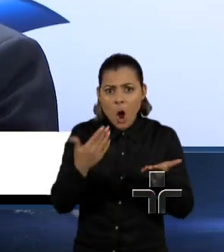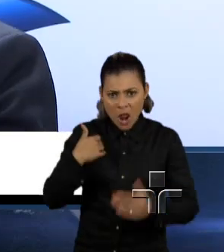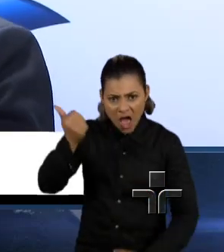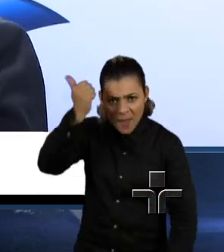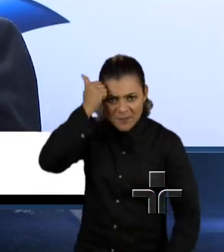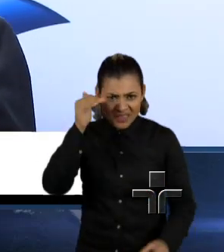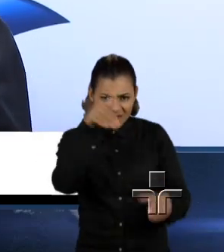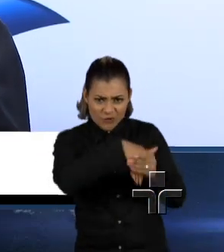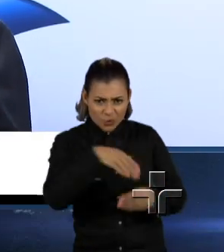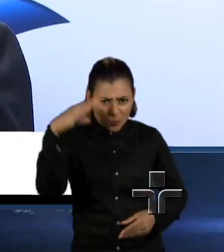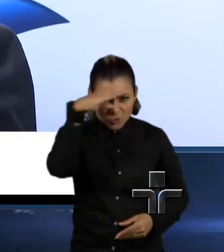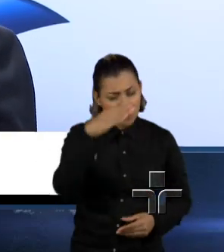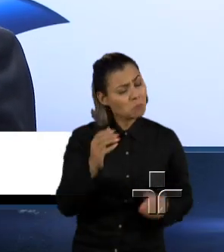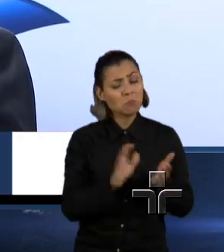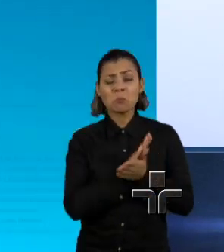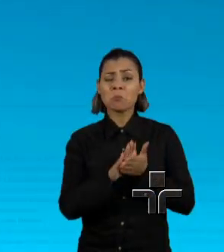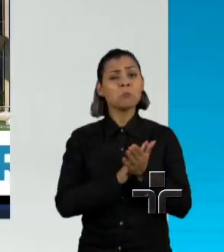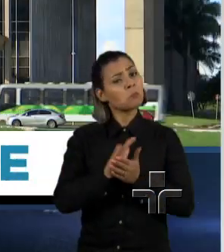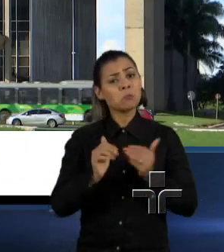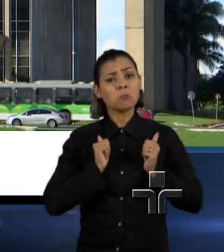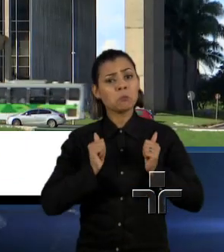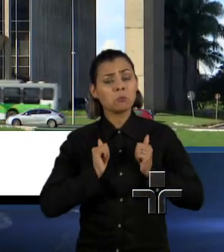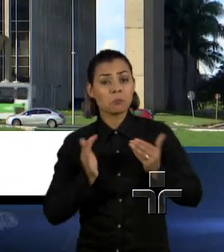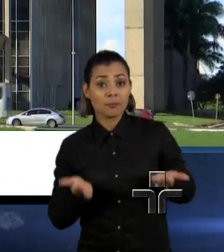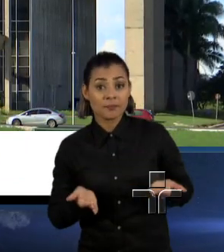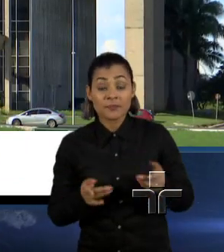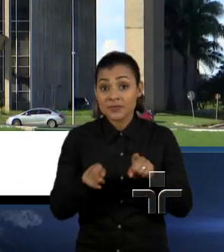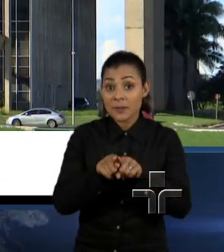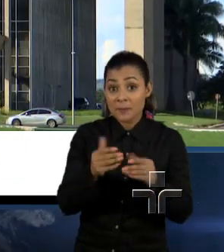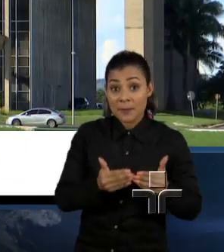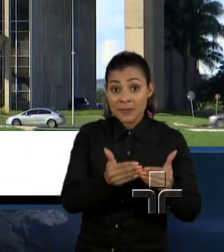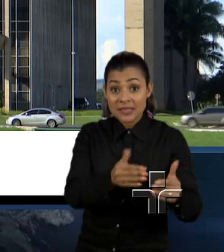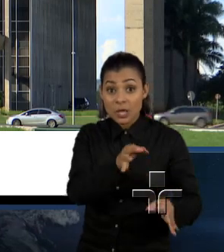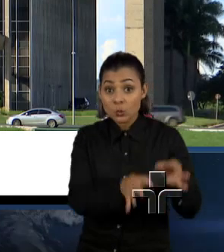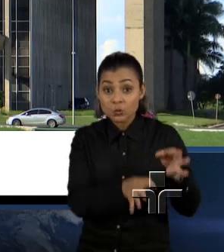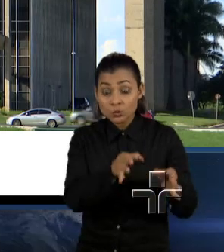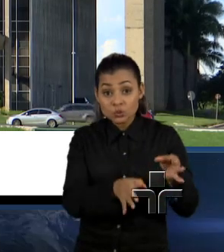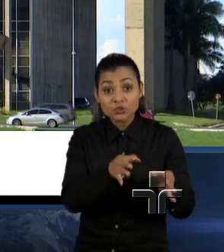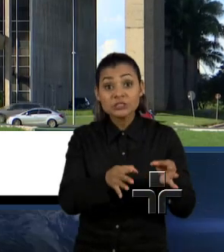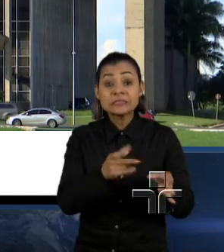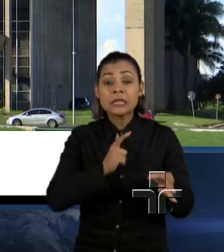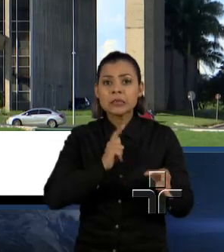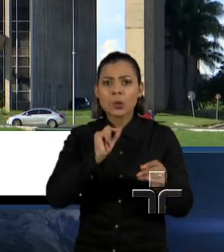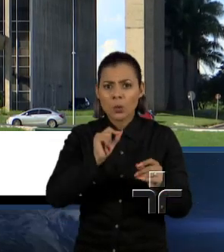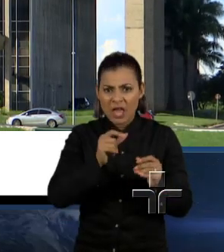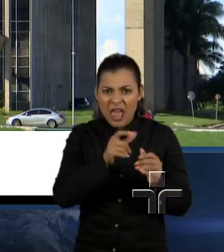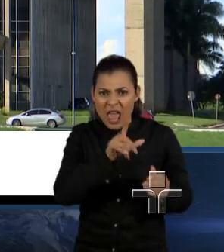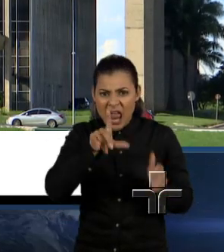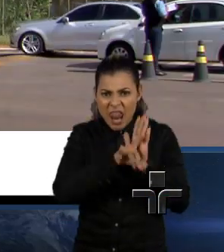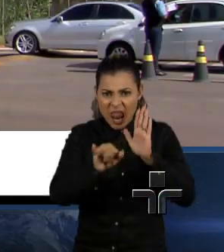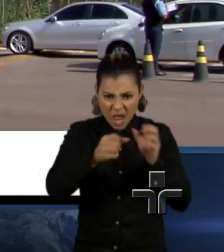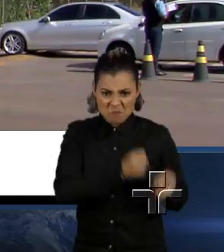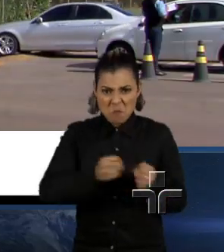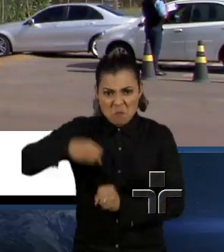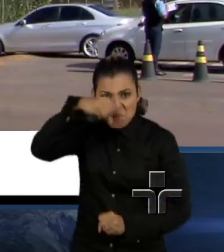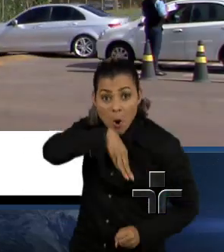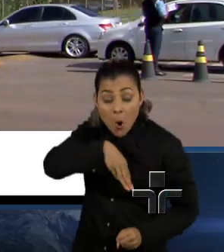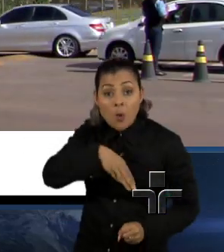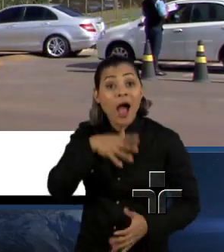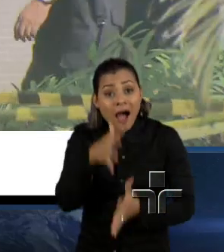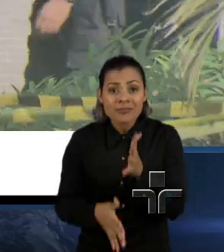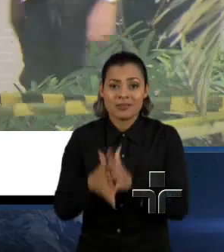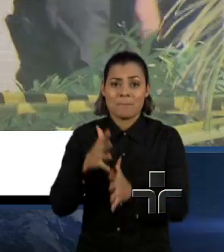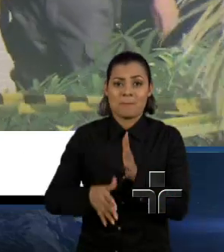arrepender de ter votado em Bolsonaro. Ministério da Justiça considera que lei do abuso de autoridade